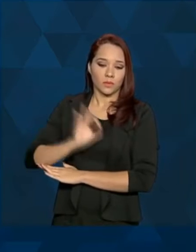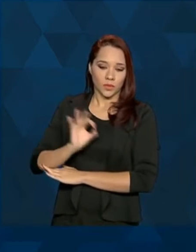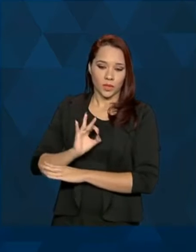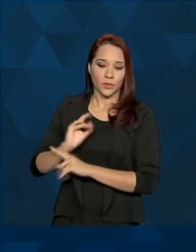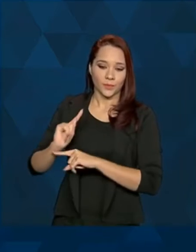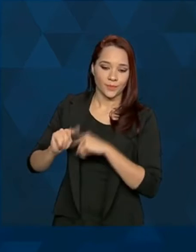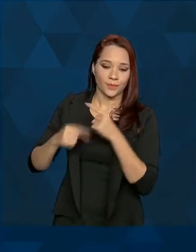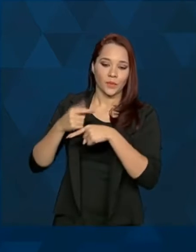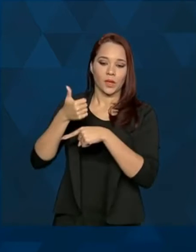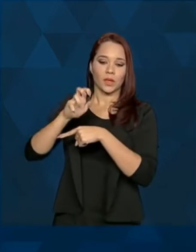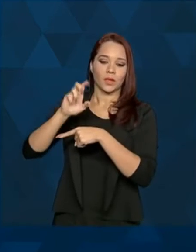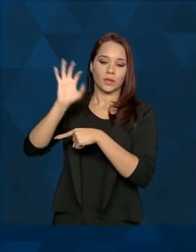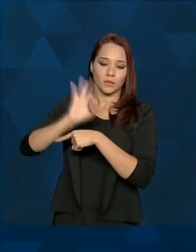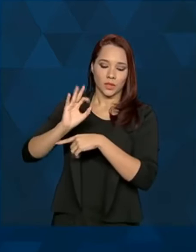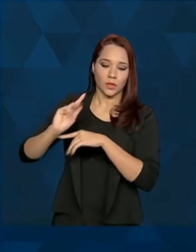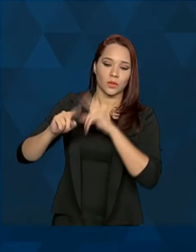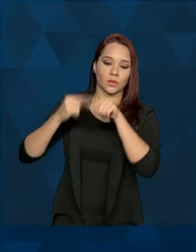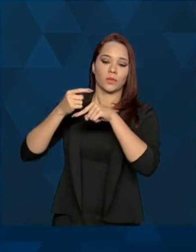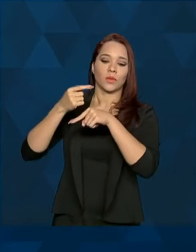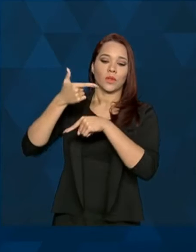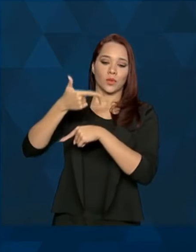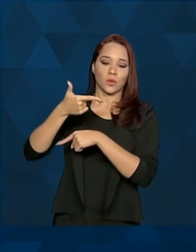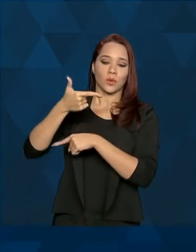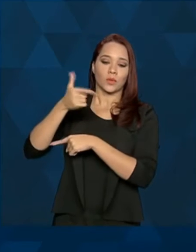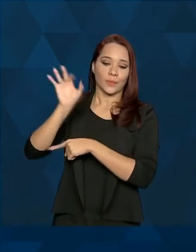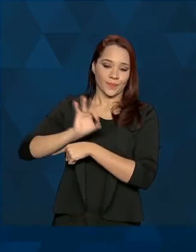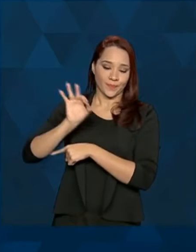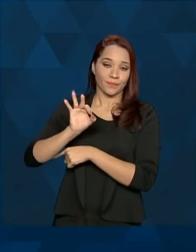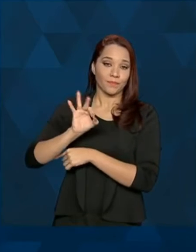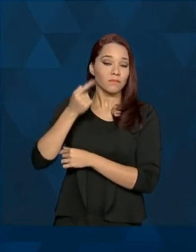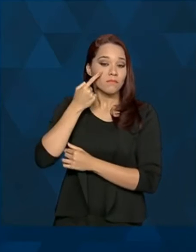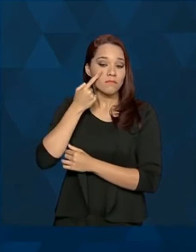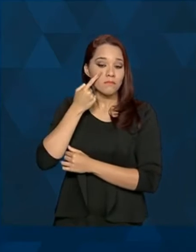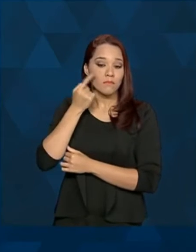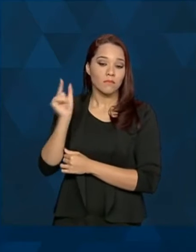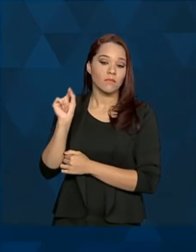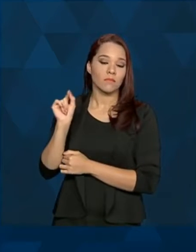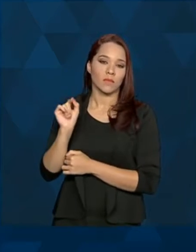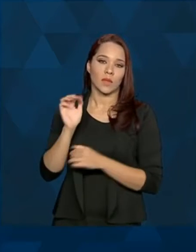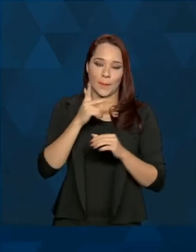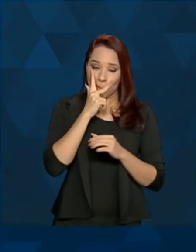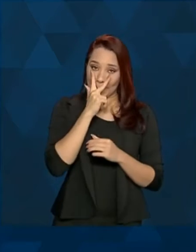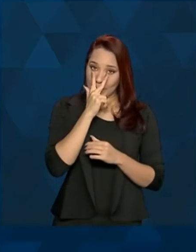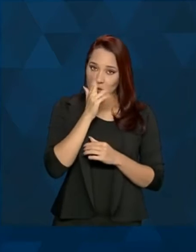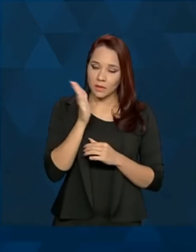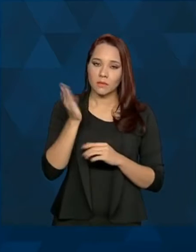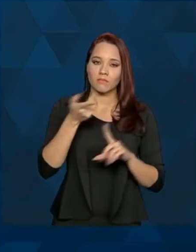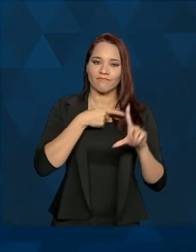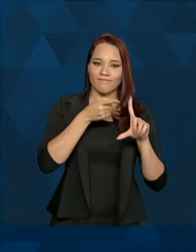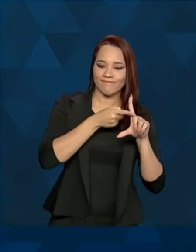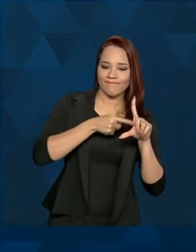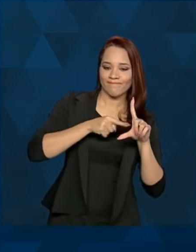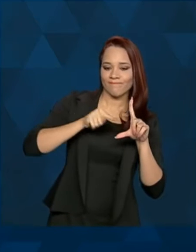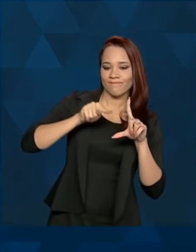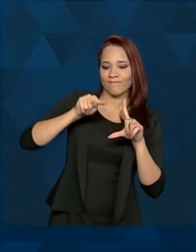depois 15%, depois 2%, o que mostra claramente uma tendência para uma curva